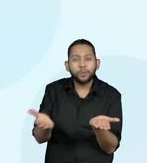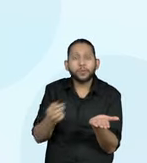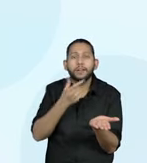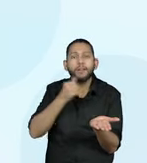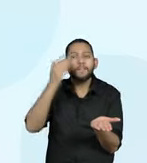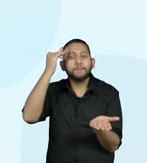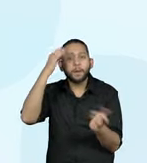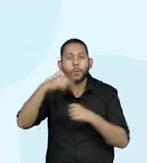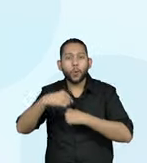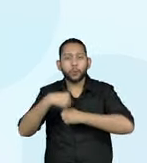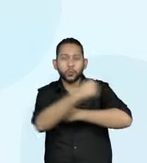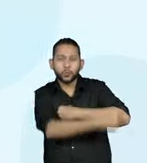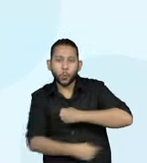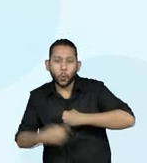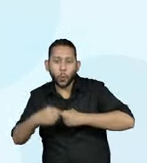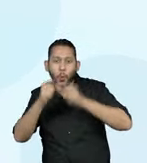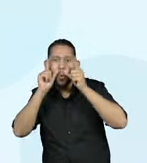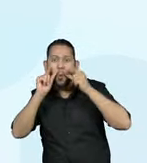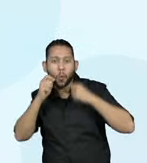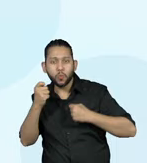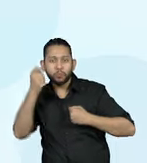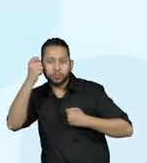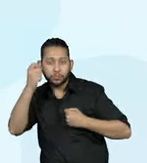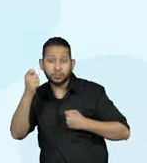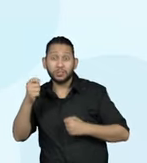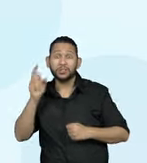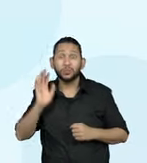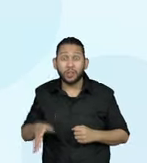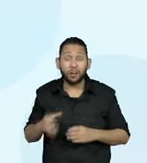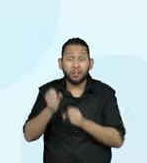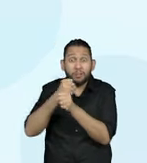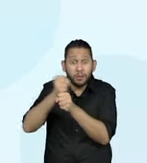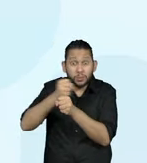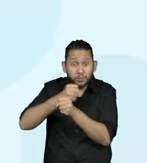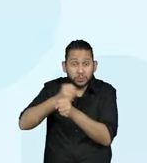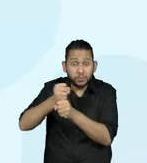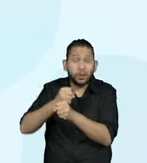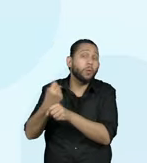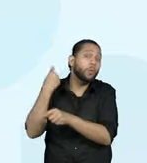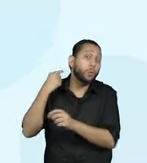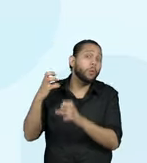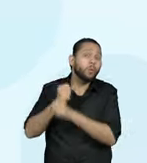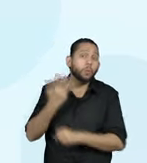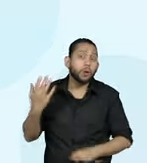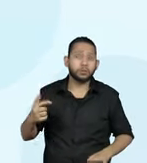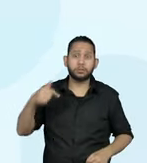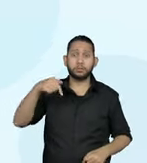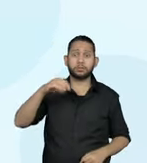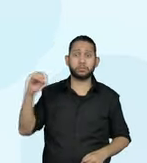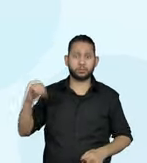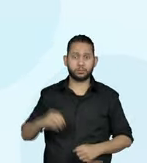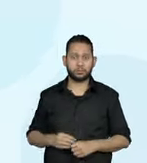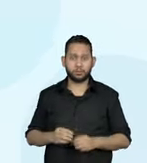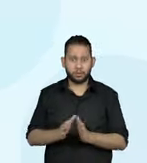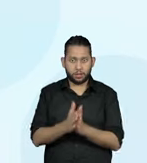que foi escrito há mais de 700 anos. O livro tem 36